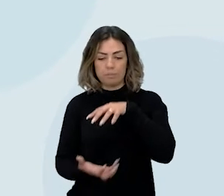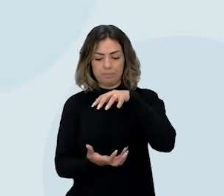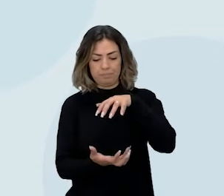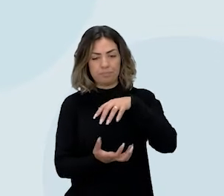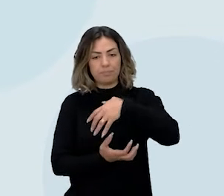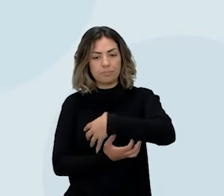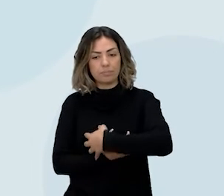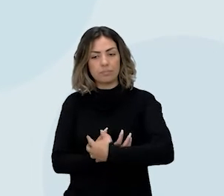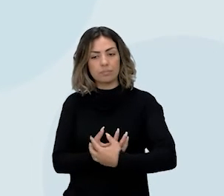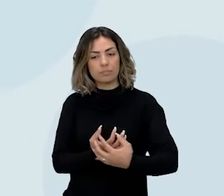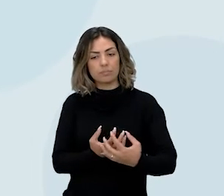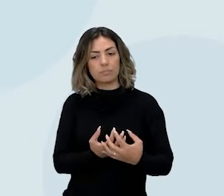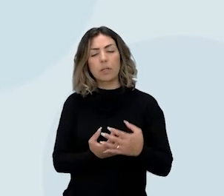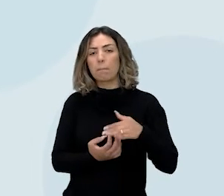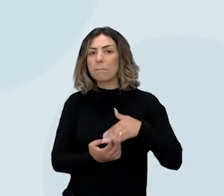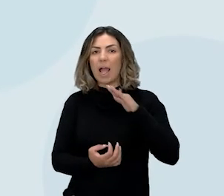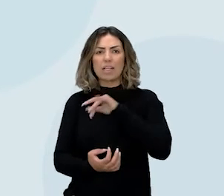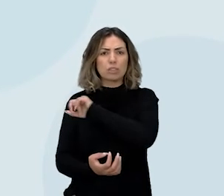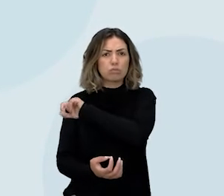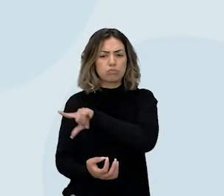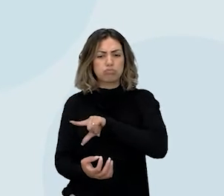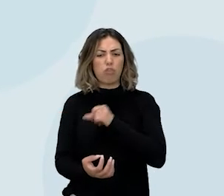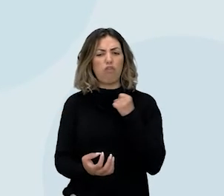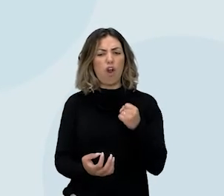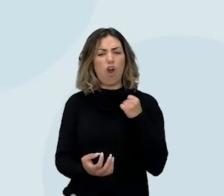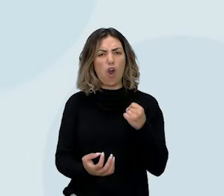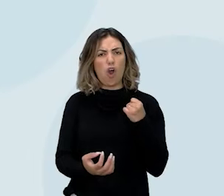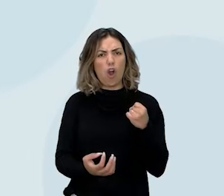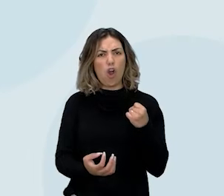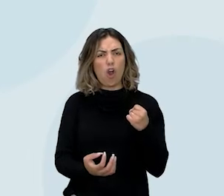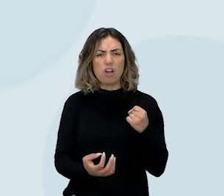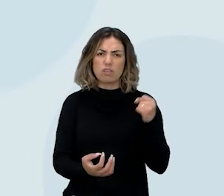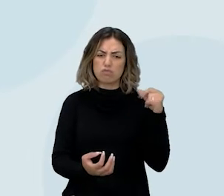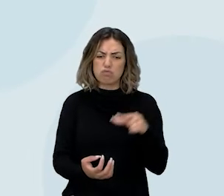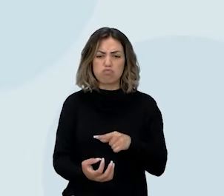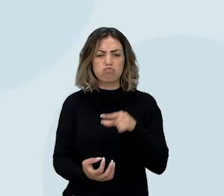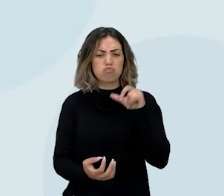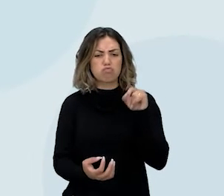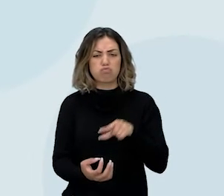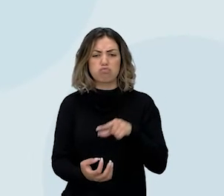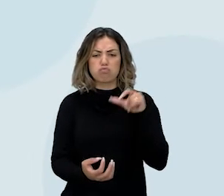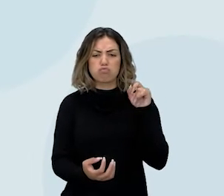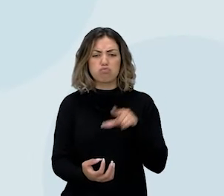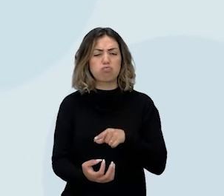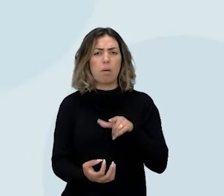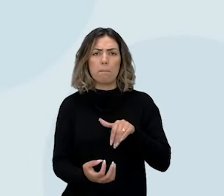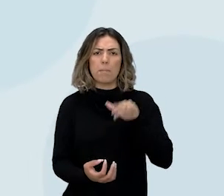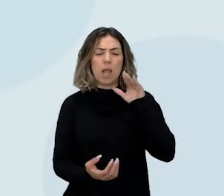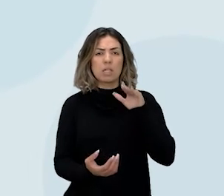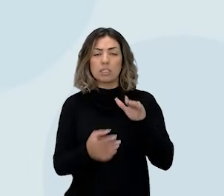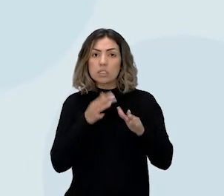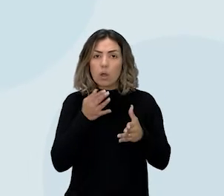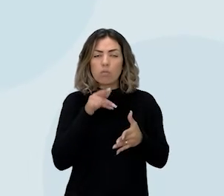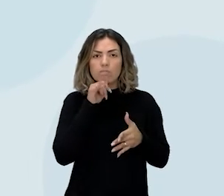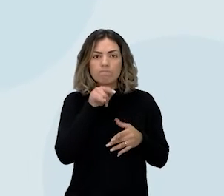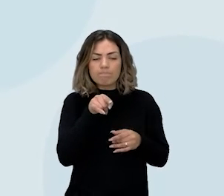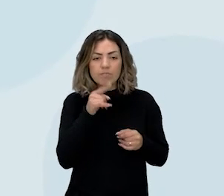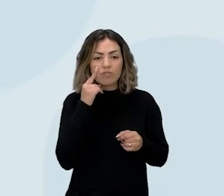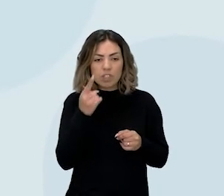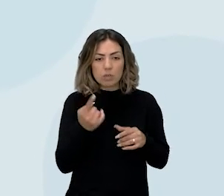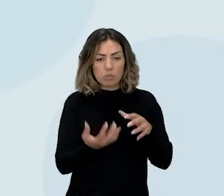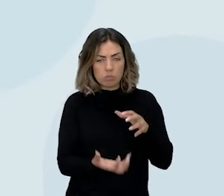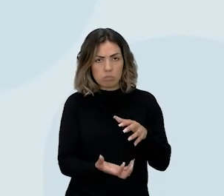maior incidência de luz. Se você está um pouco acima do trópico ou abaixo do outro, essas regiões aqui